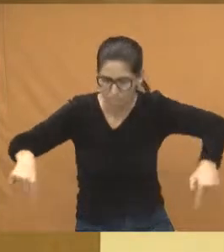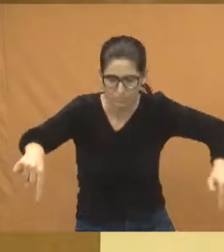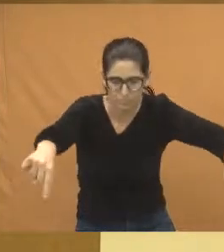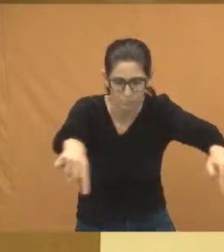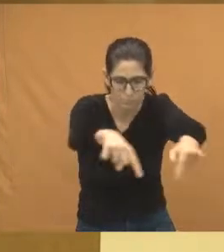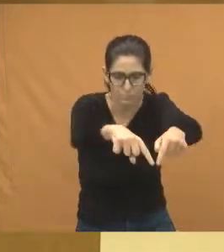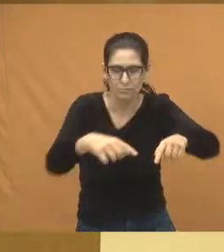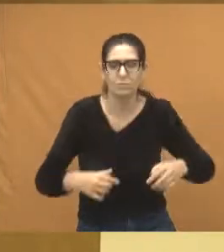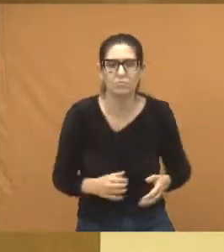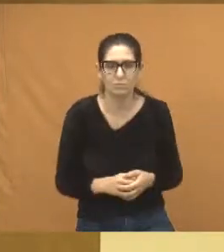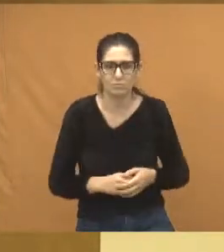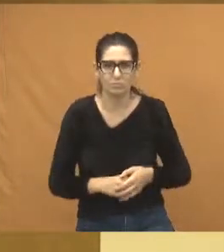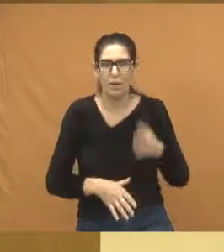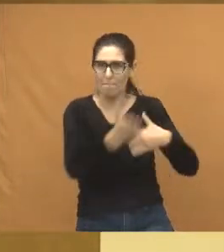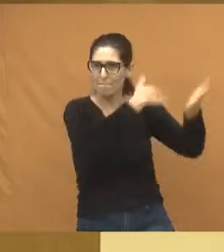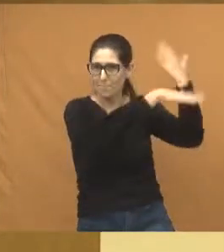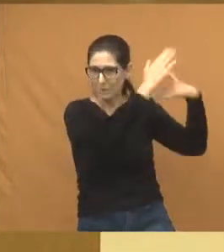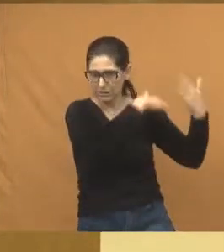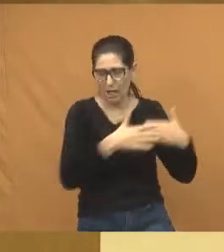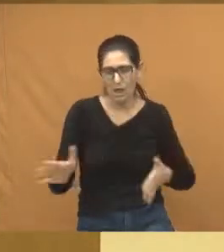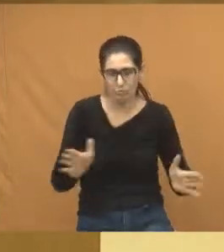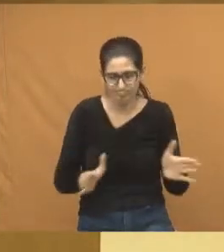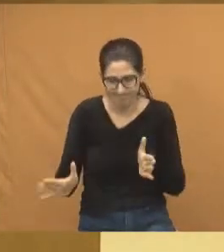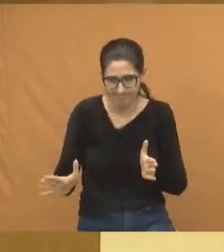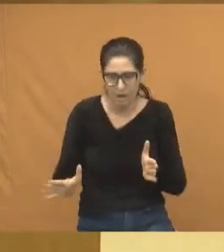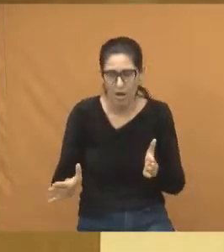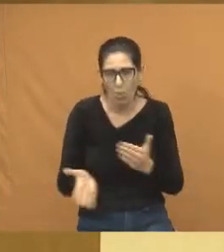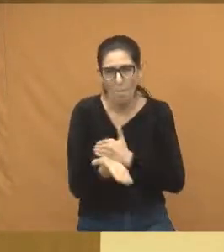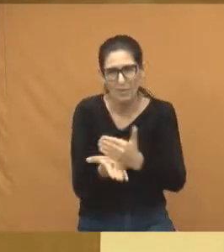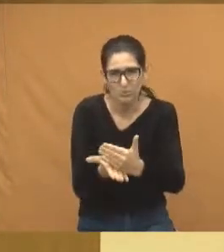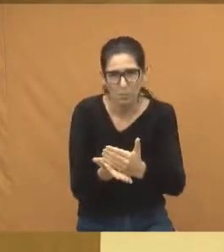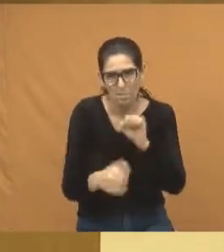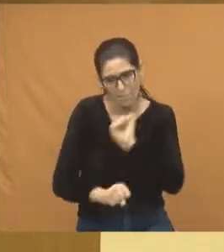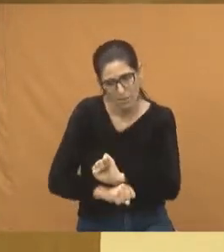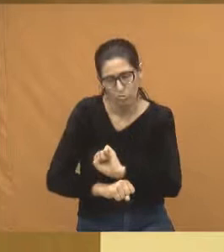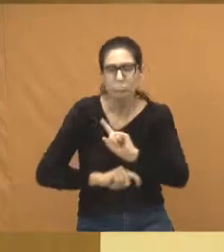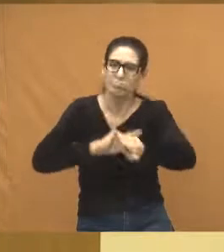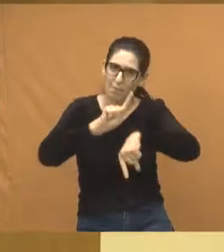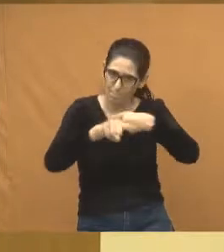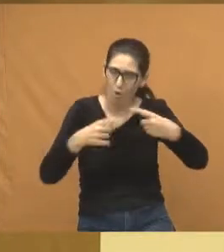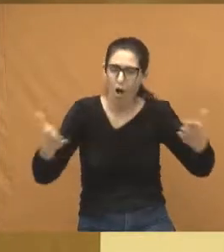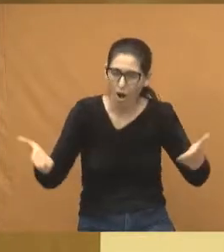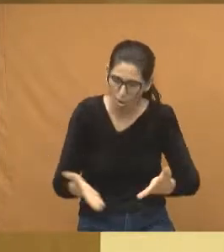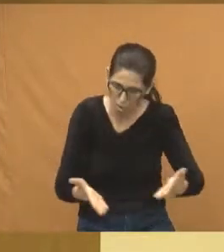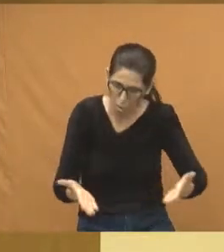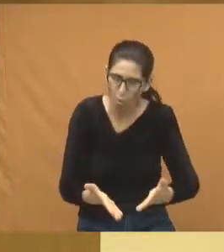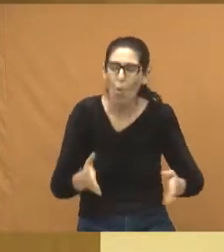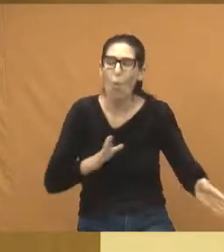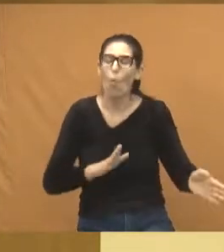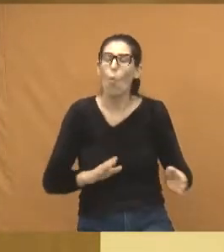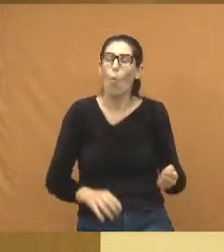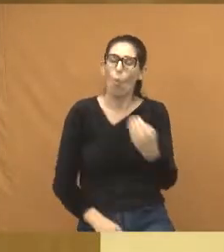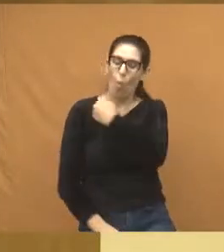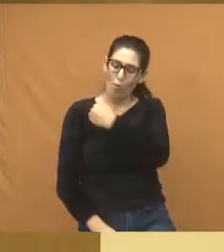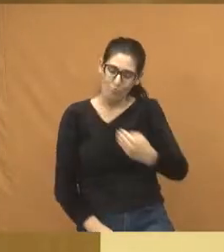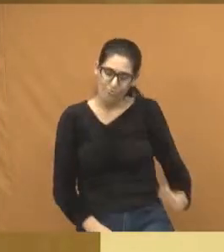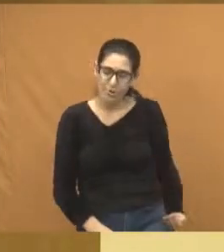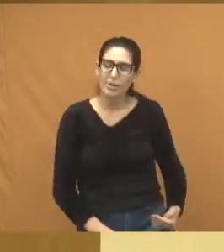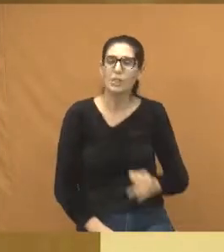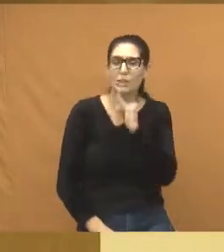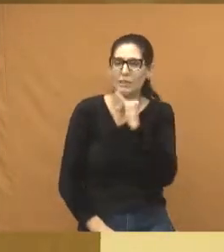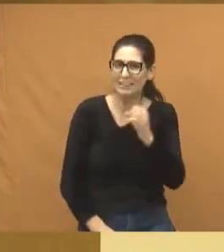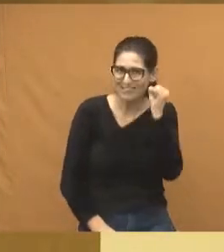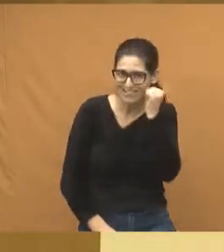que foi começado lá na administração passada, parou aí no meio do caminho e agora foi retomado de novo pelo governo Isaías. E eu tive